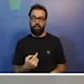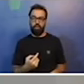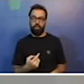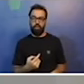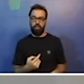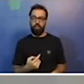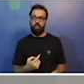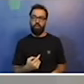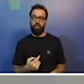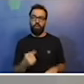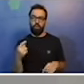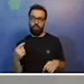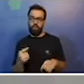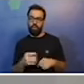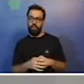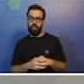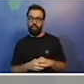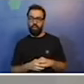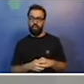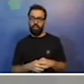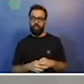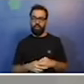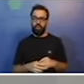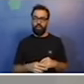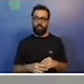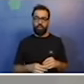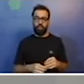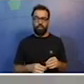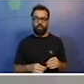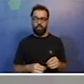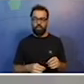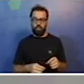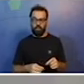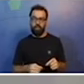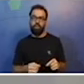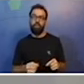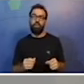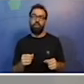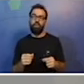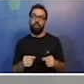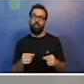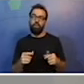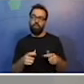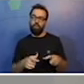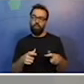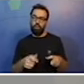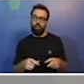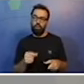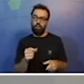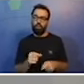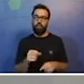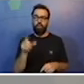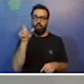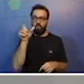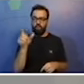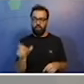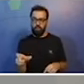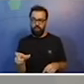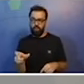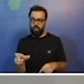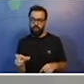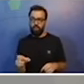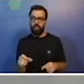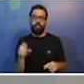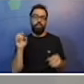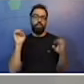chamando um pouco mais atenção em ênfase. Ou o predicativo no singular. Então, essa é uma situação. Esse tipo de